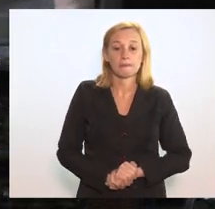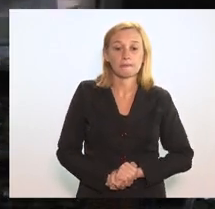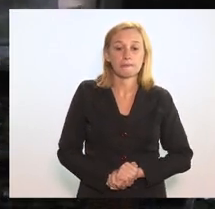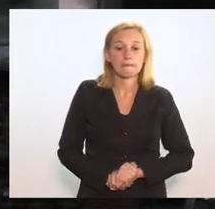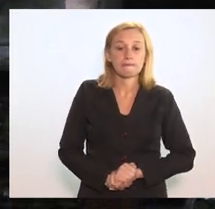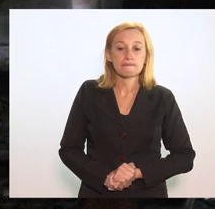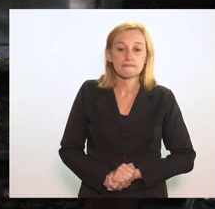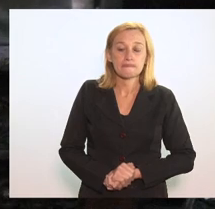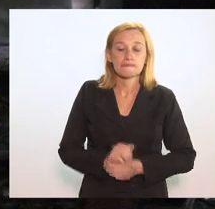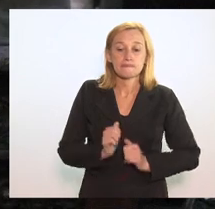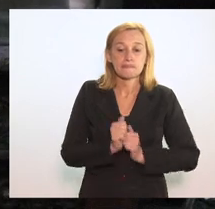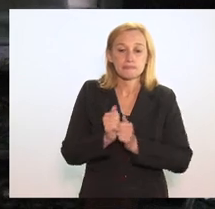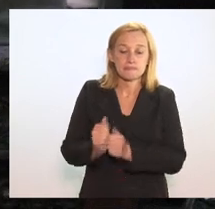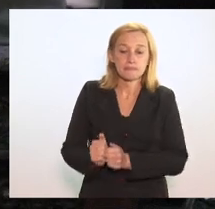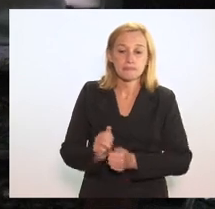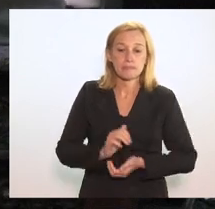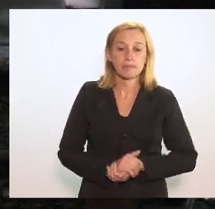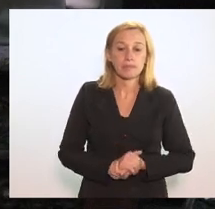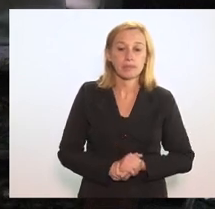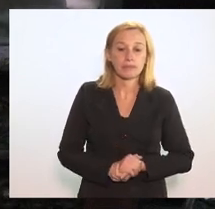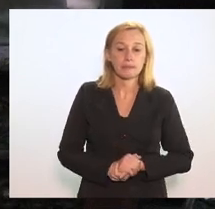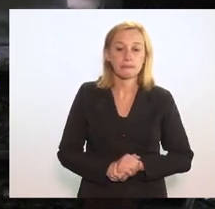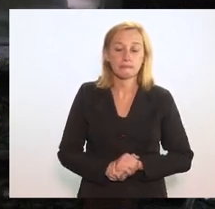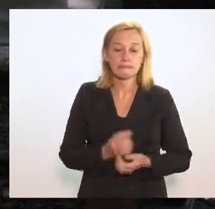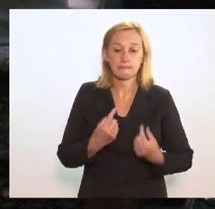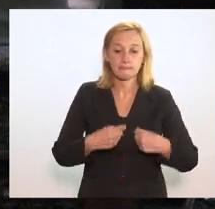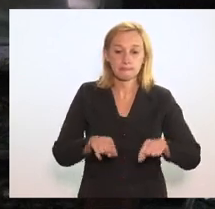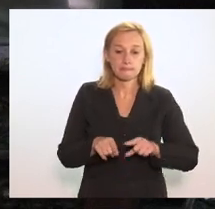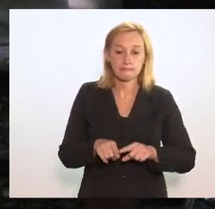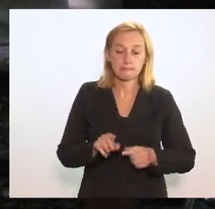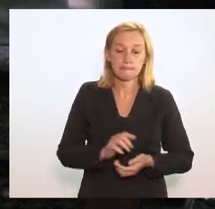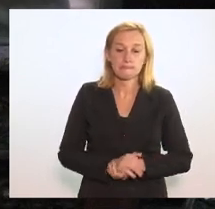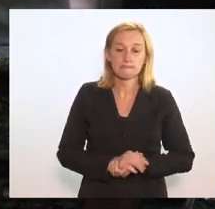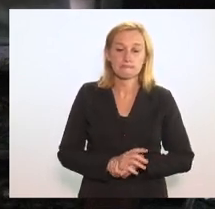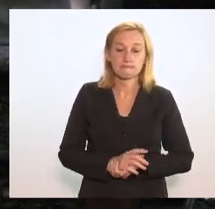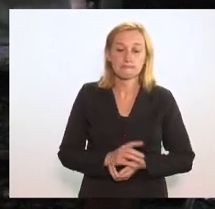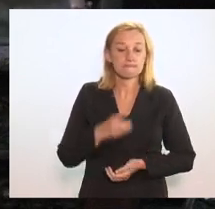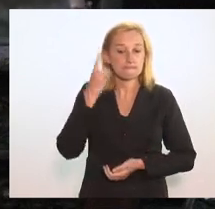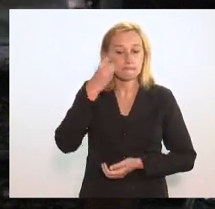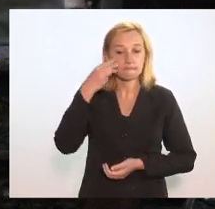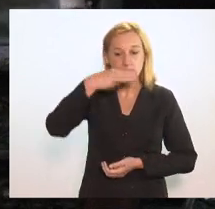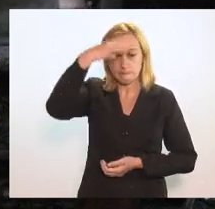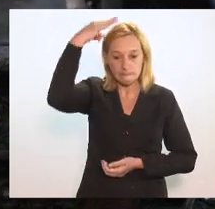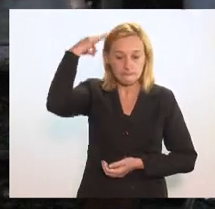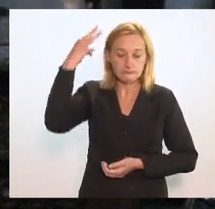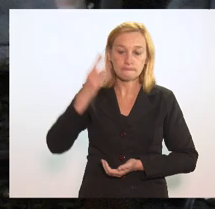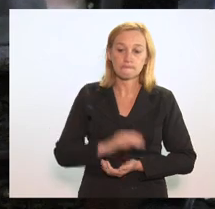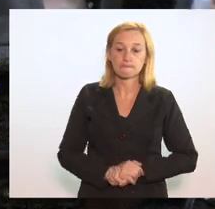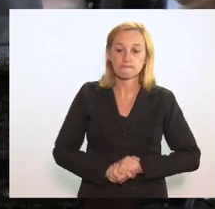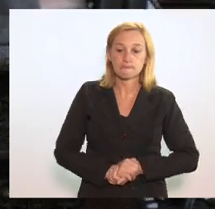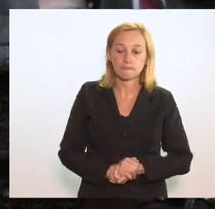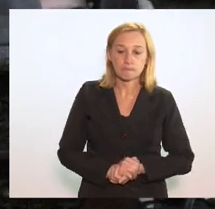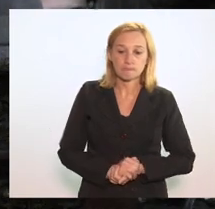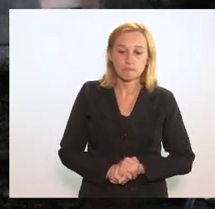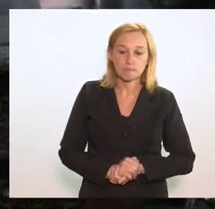Para encaminhar... Eu quero encaminhar, senhor presidente, contrário. Para encaminhar contrário, deputado Márcio Pacheco.